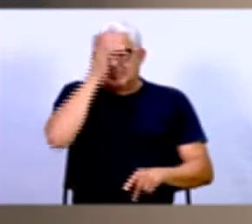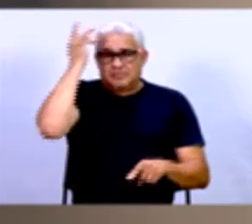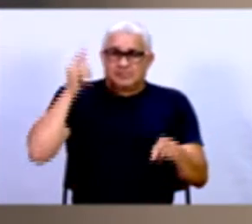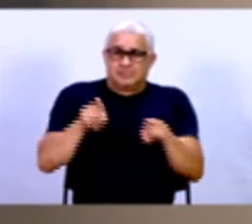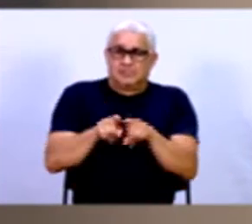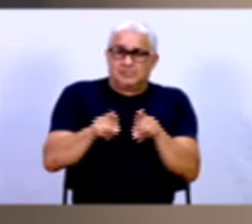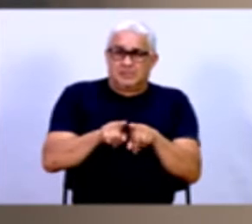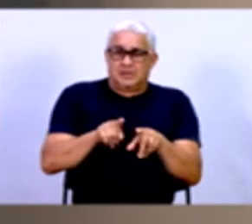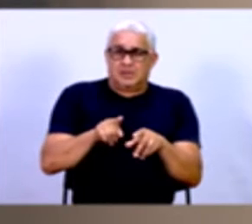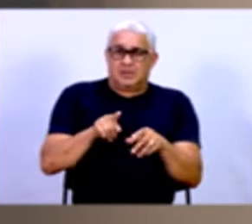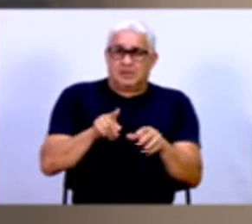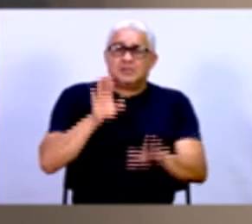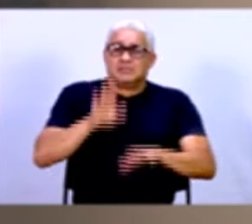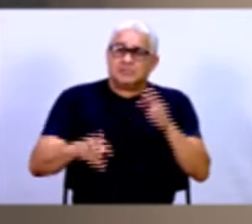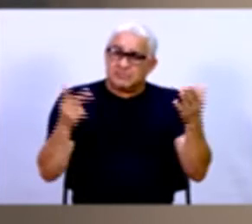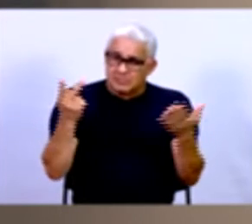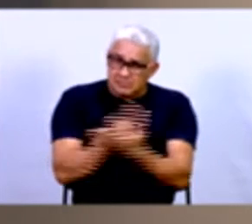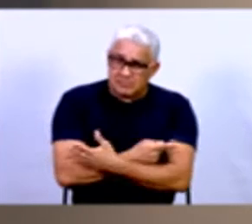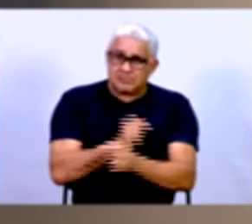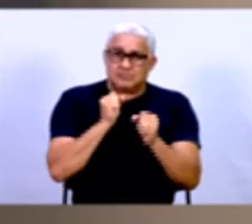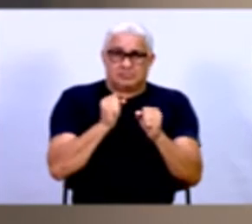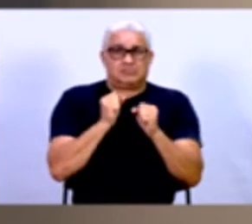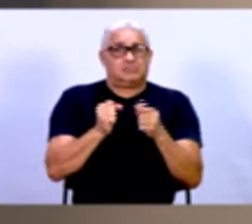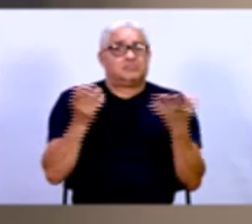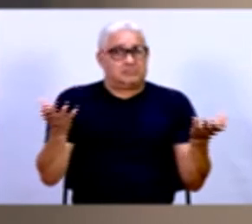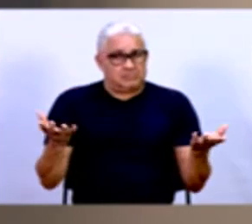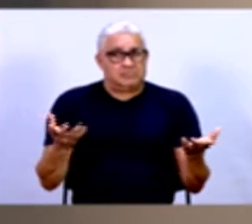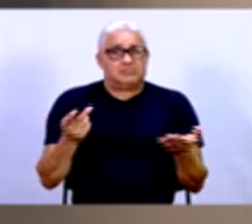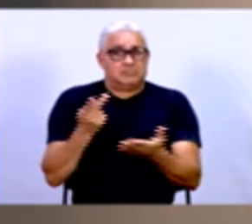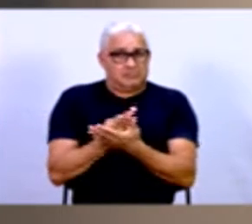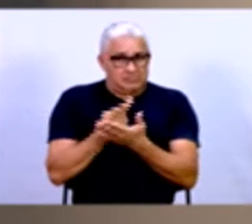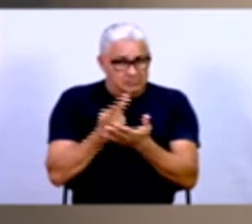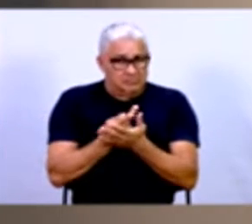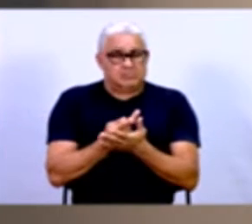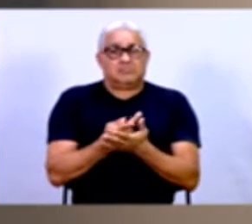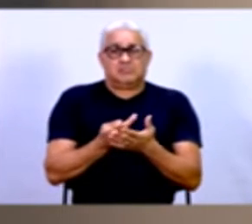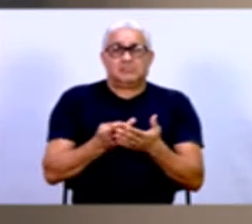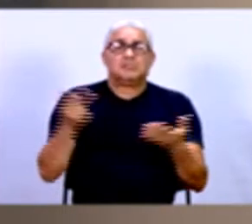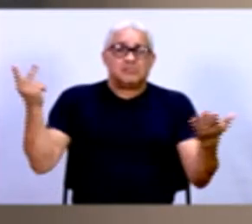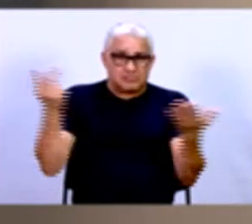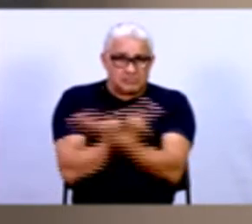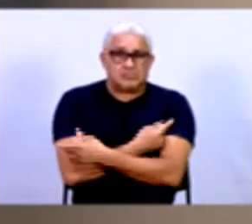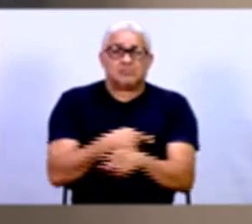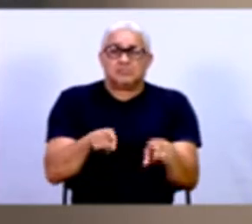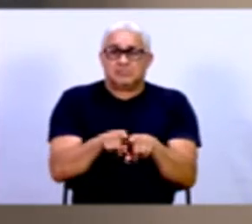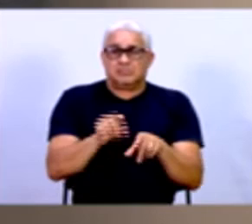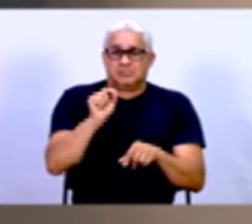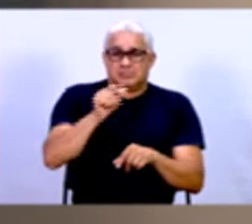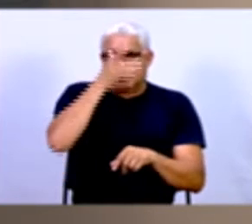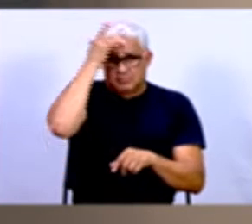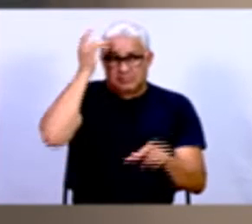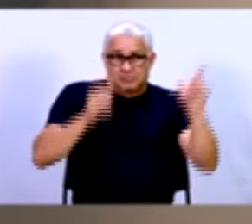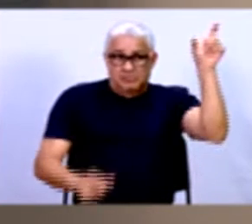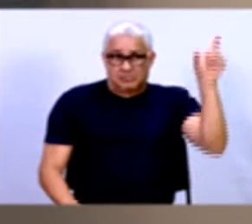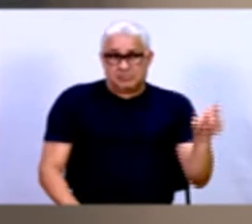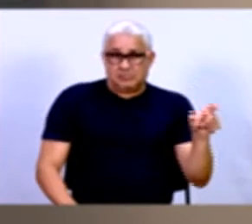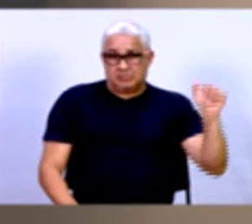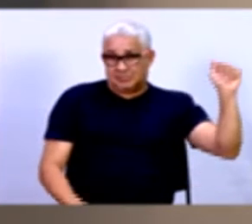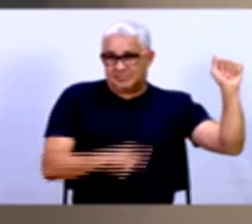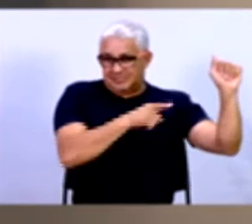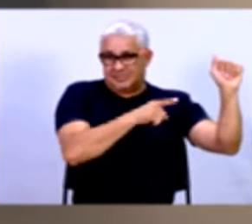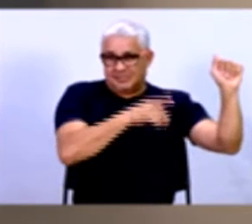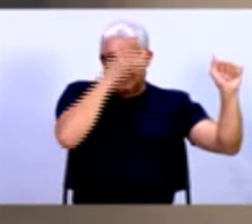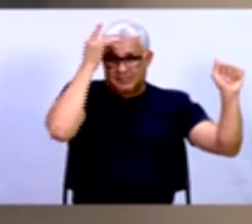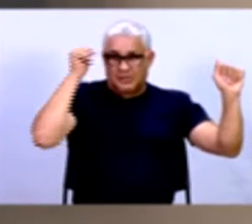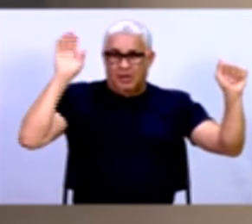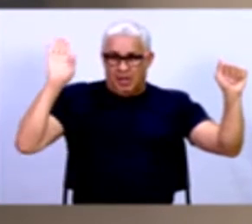vezes pode ser tendencioso, né, professor? Mas muitas vezes acontece de o candidato A